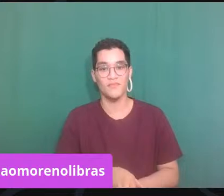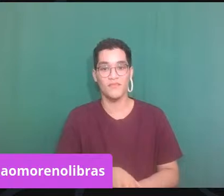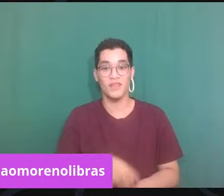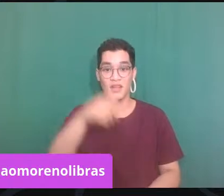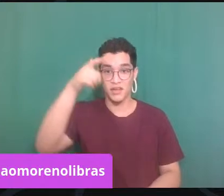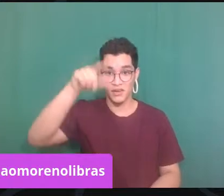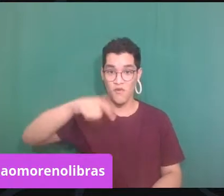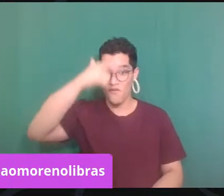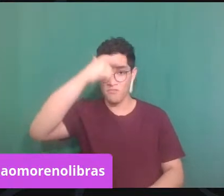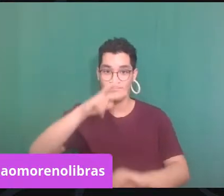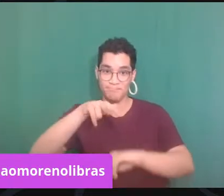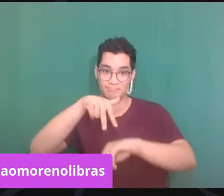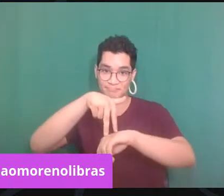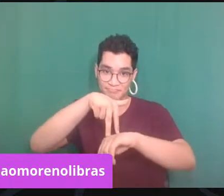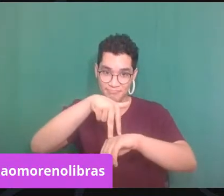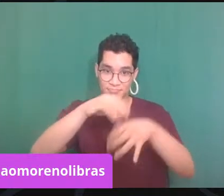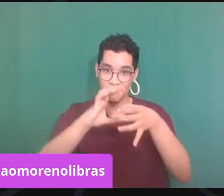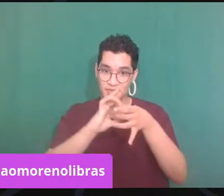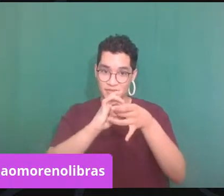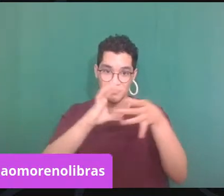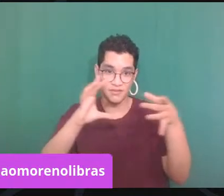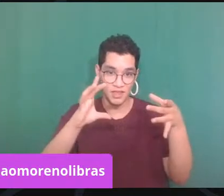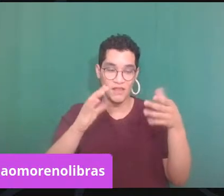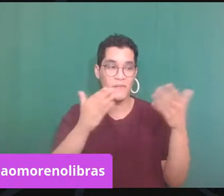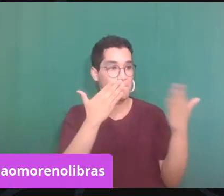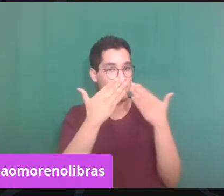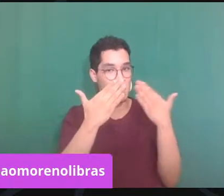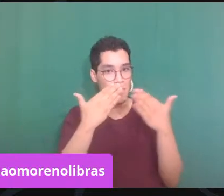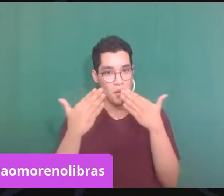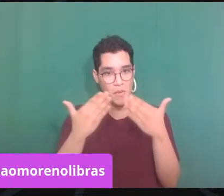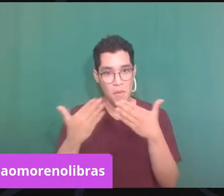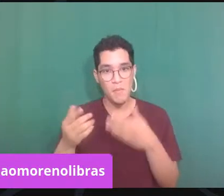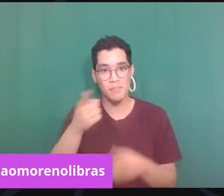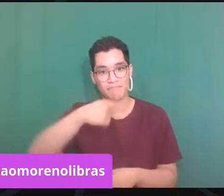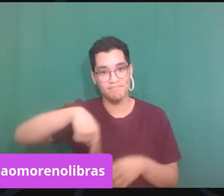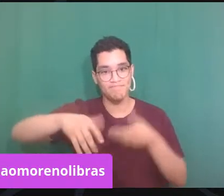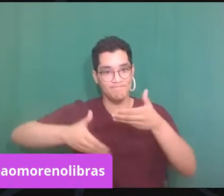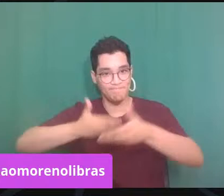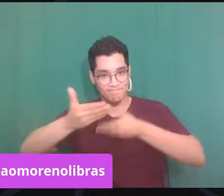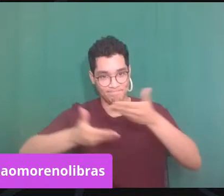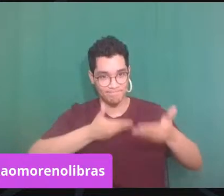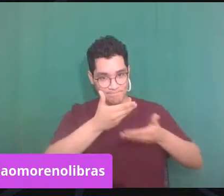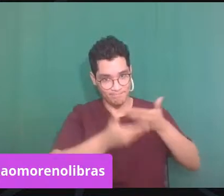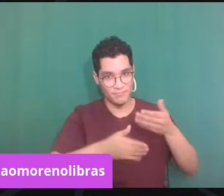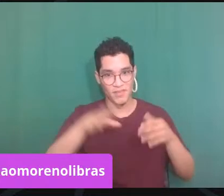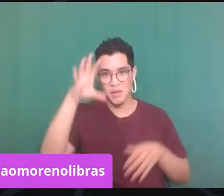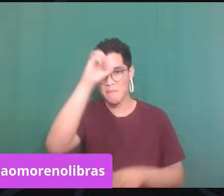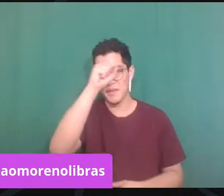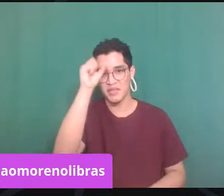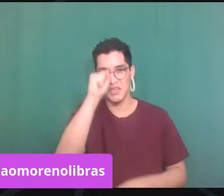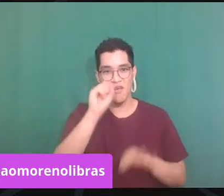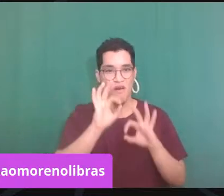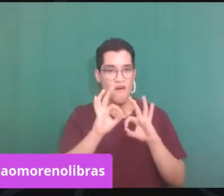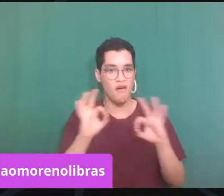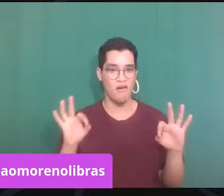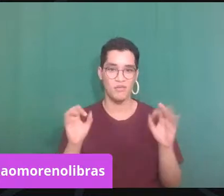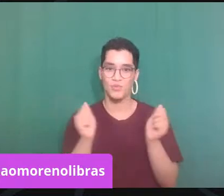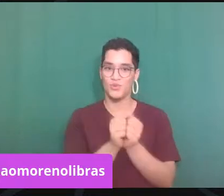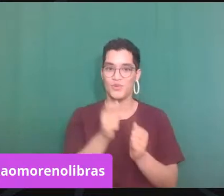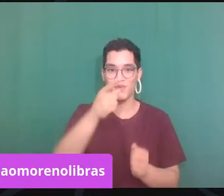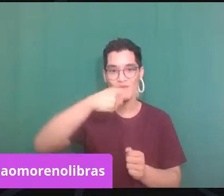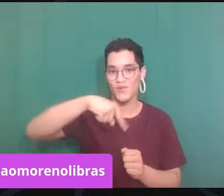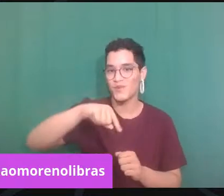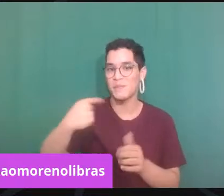coloco à disposição para o diálogo, e aprendi muito nessa tarde, ouvindo as perguntas de